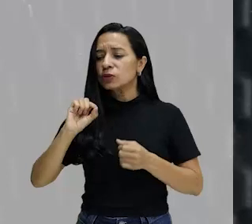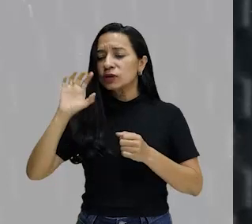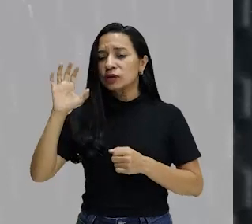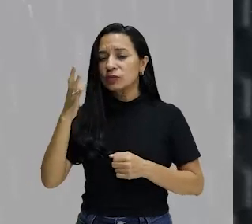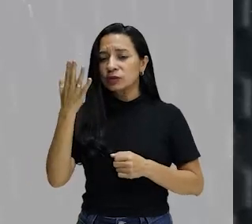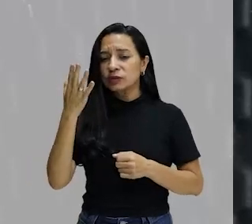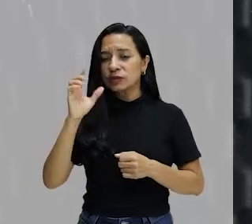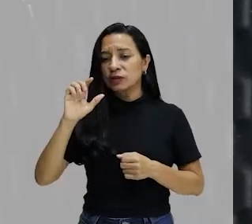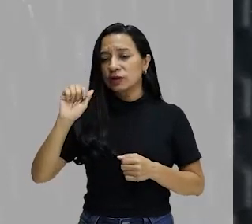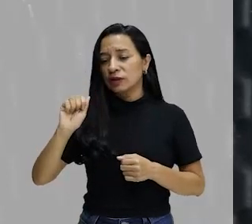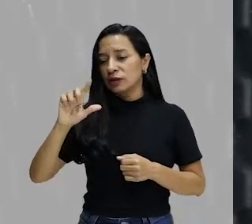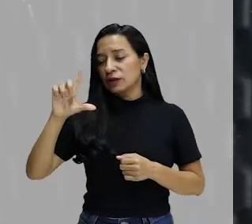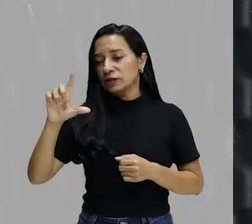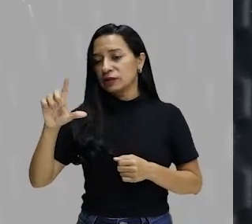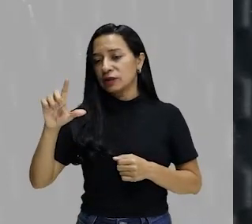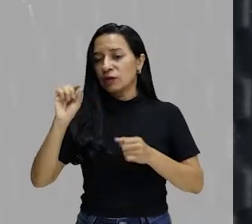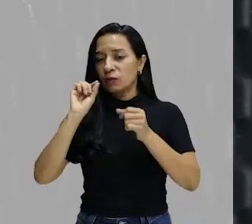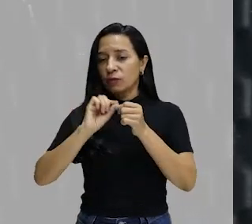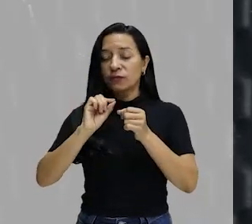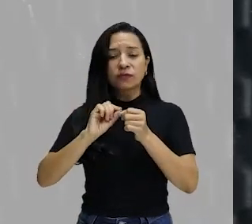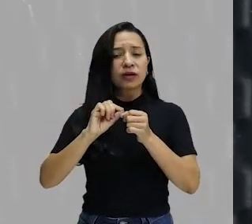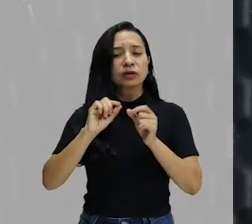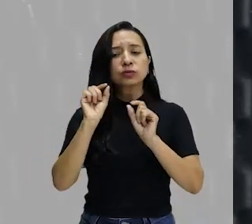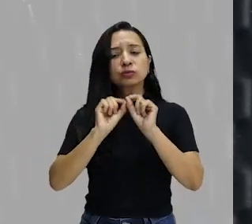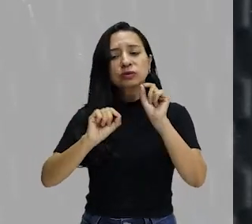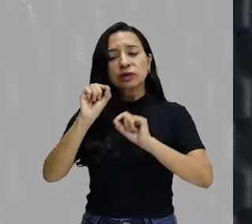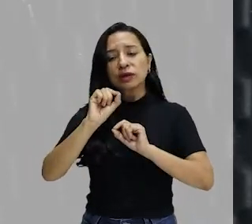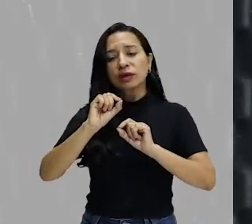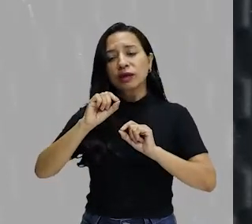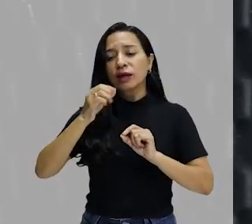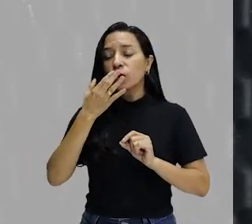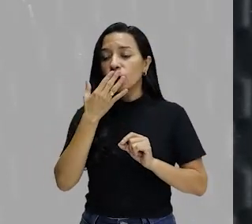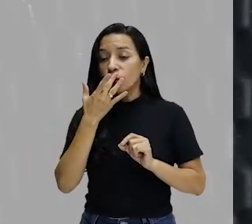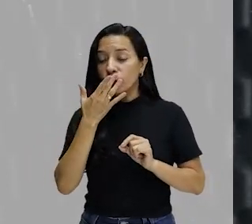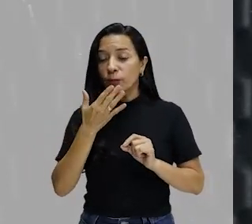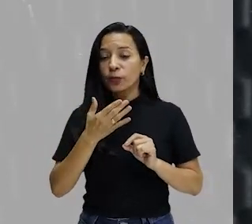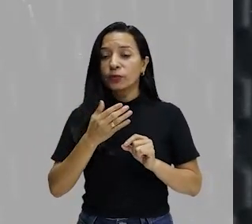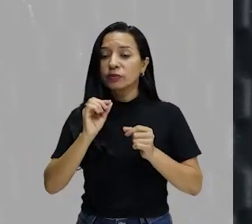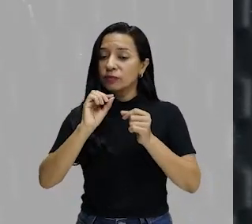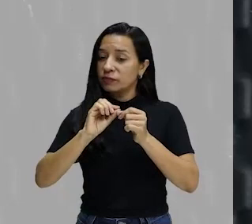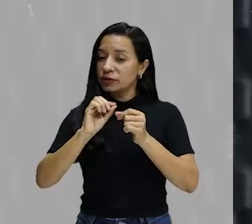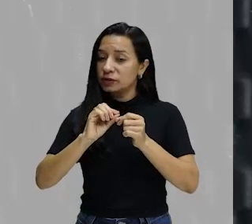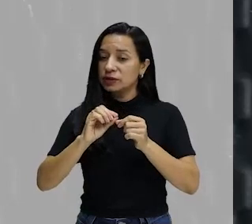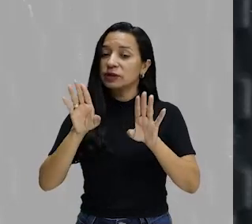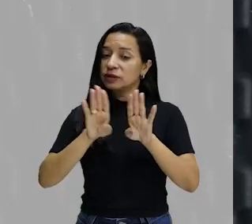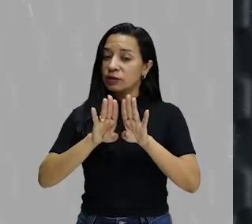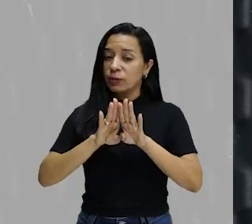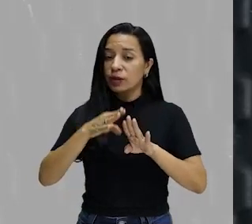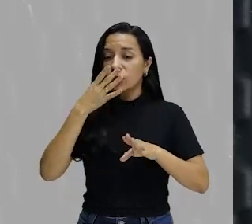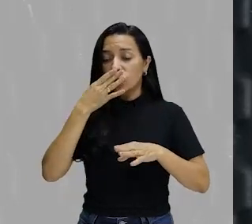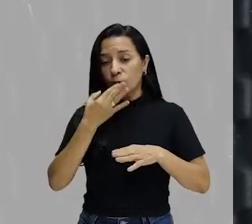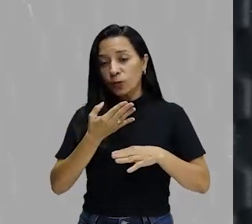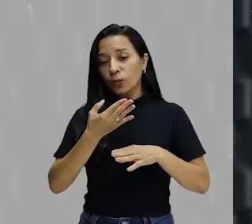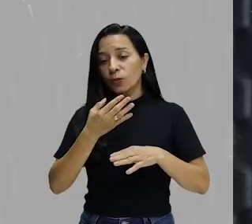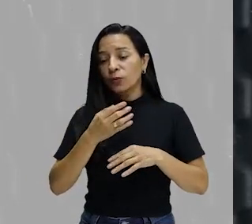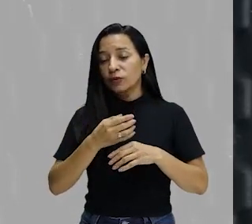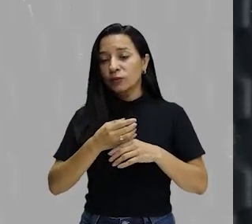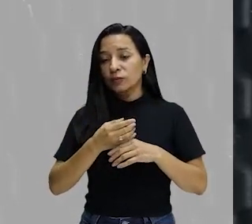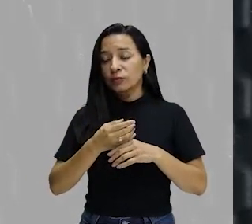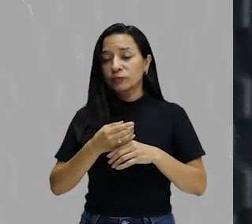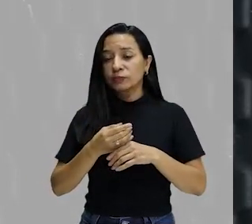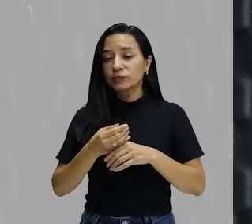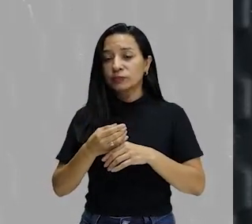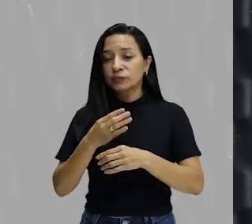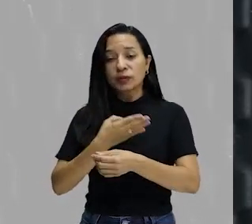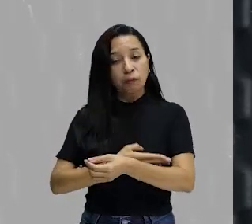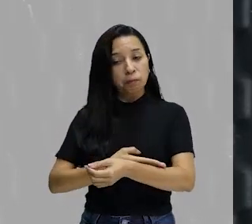que diz? O azão, ele produz melanina. Então, ele vai produzir a melanina, que é um pigmento que vai dar uma